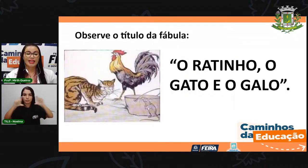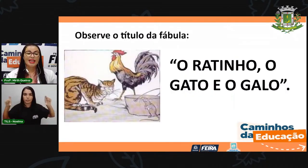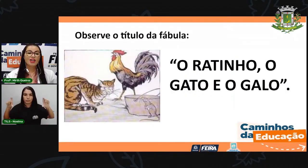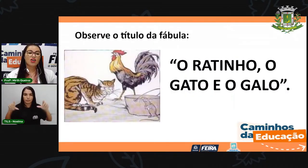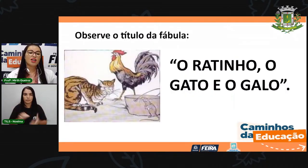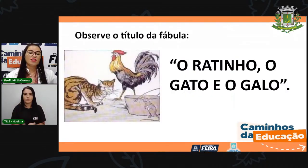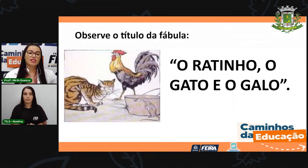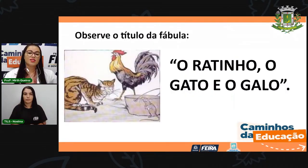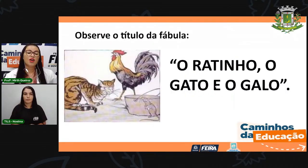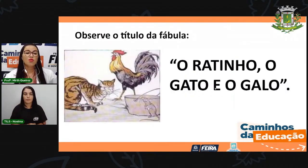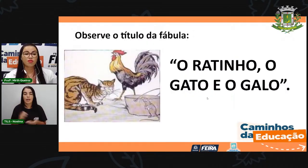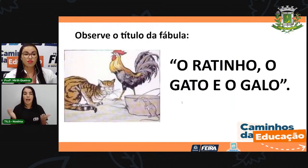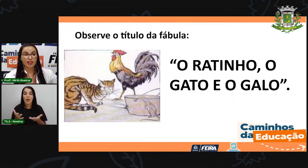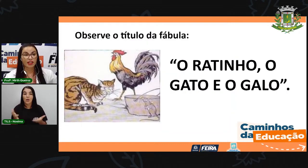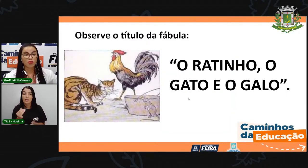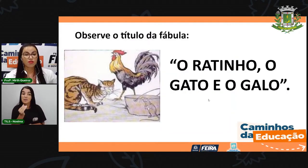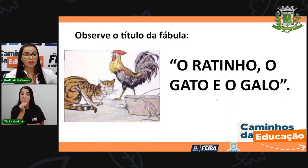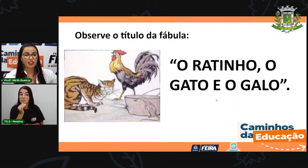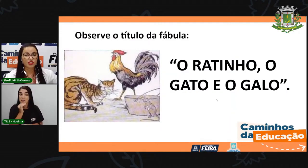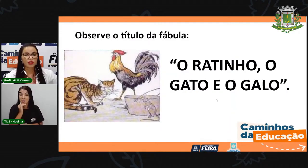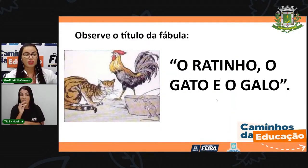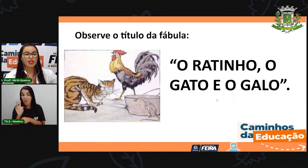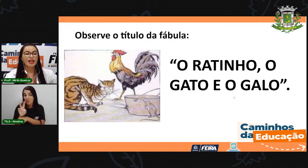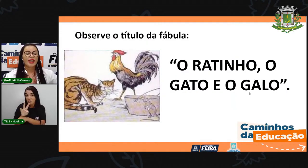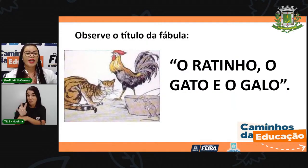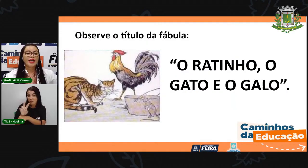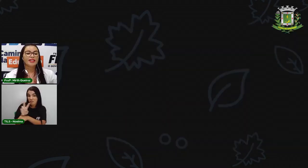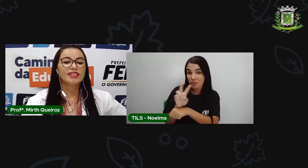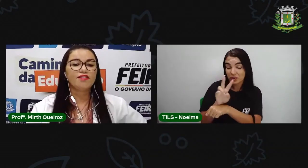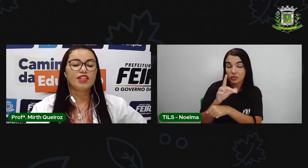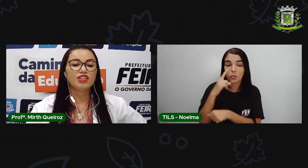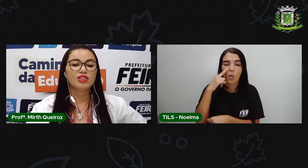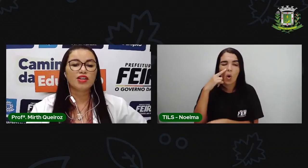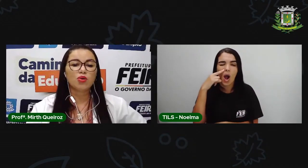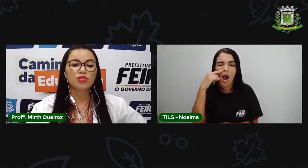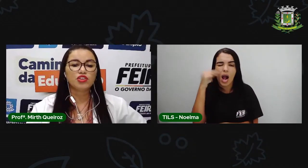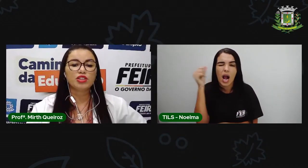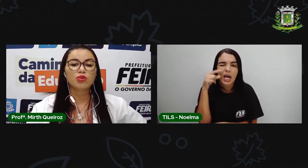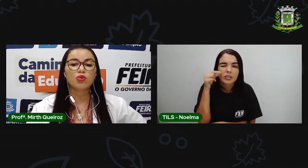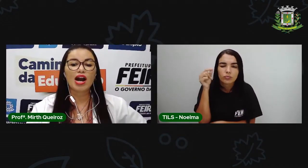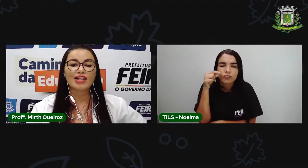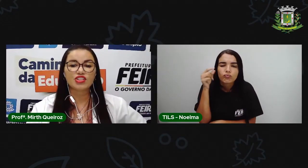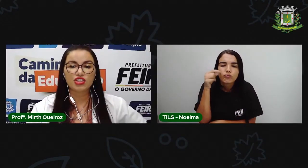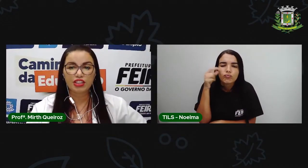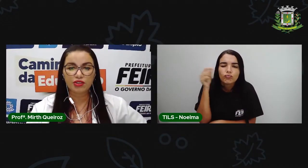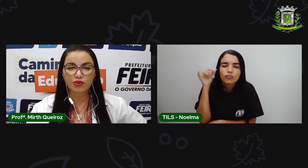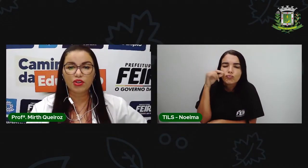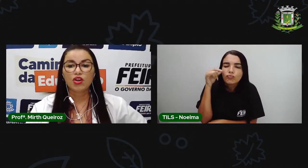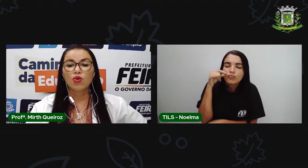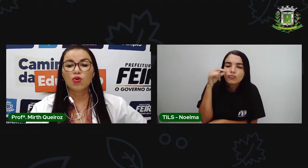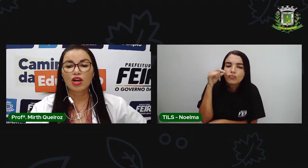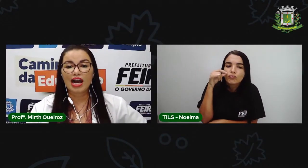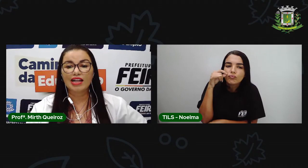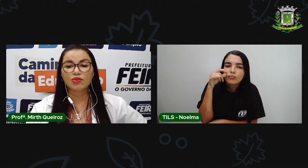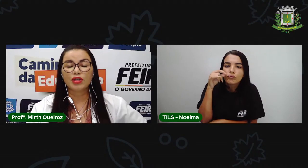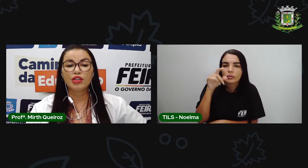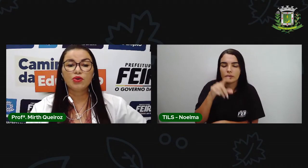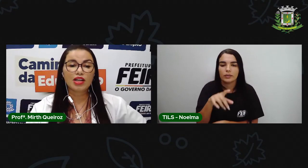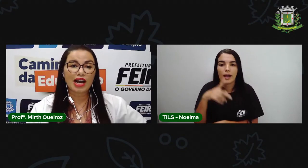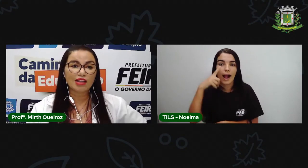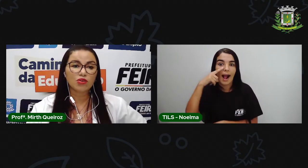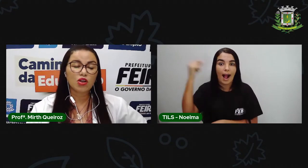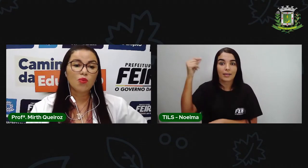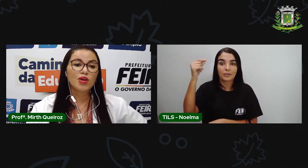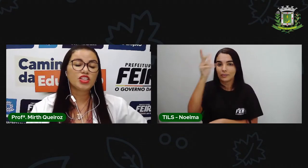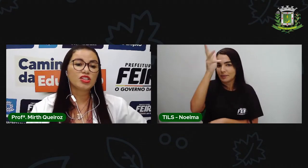E agora vocês vão ver um vídeo. Esse vídeo tem como título O Ratinho, o Gato